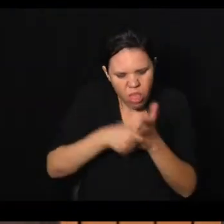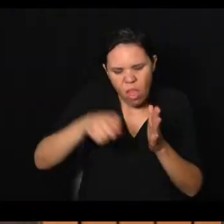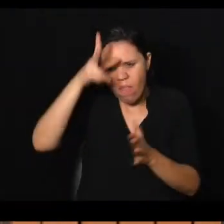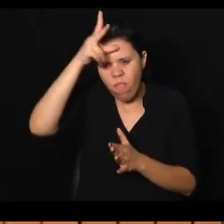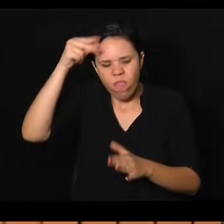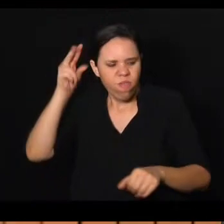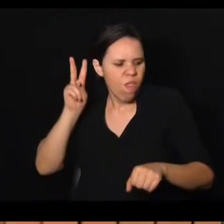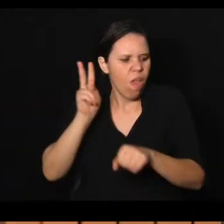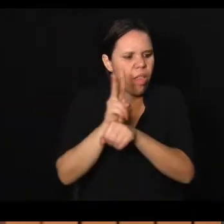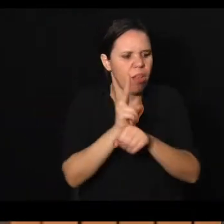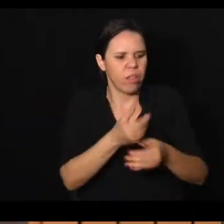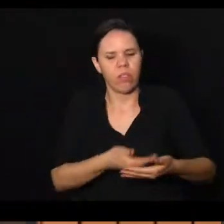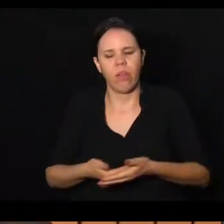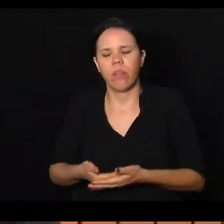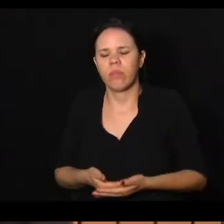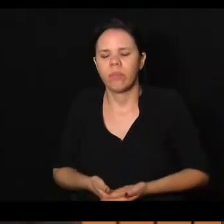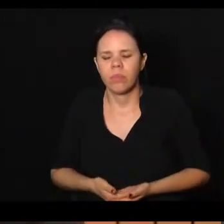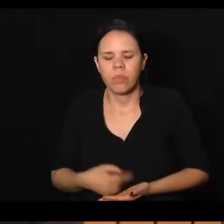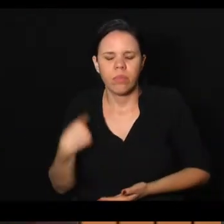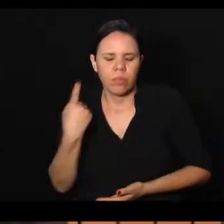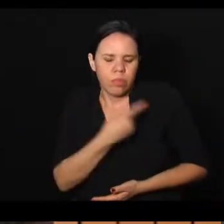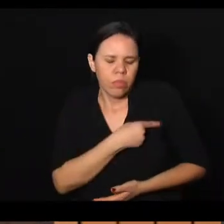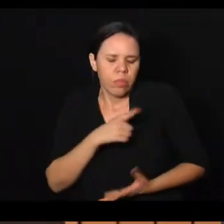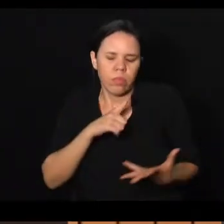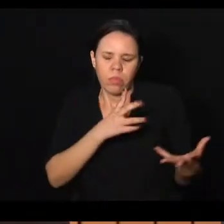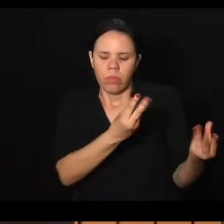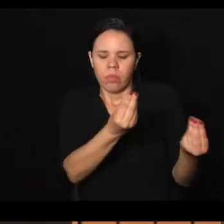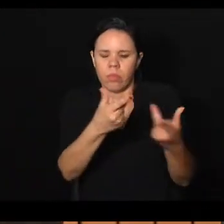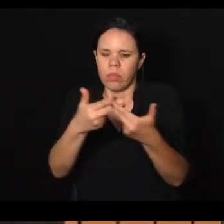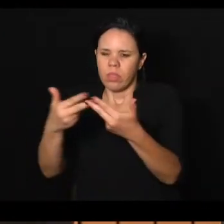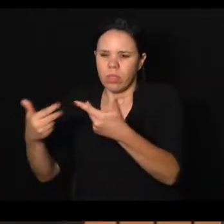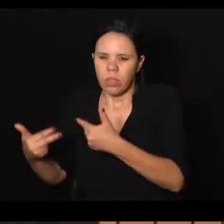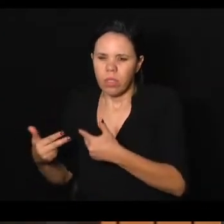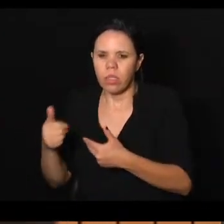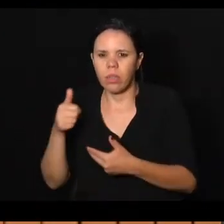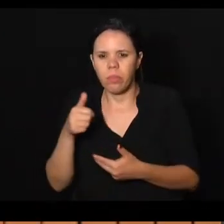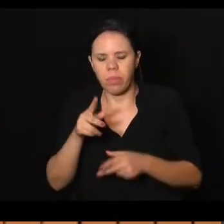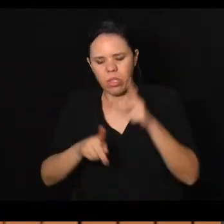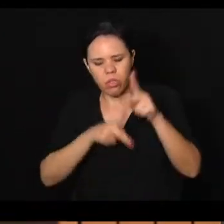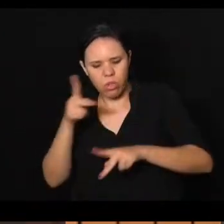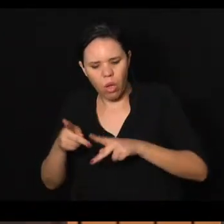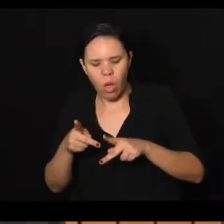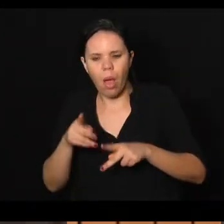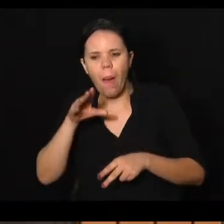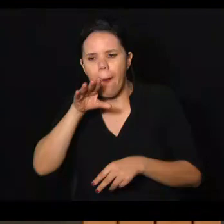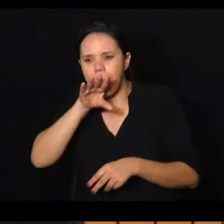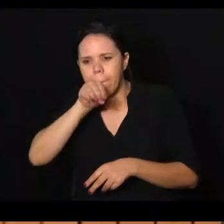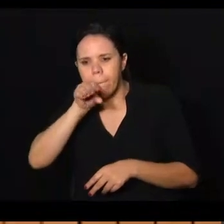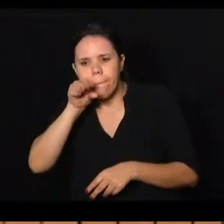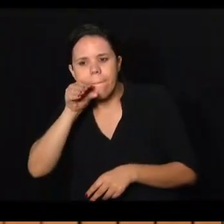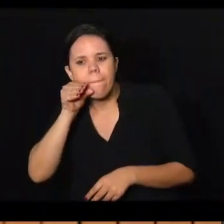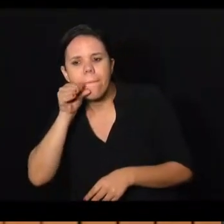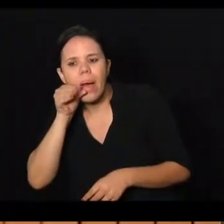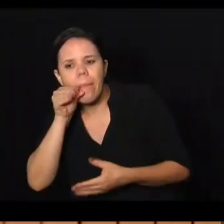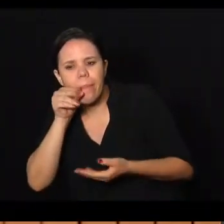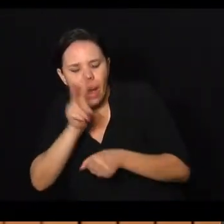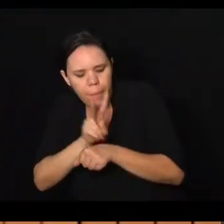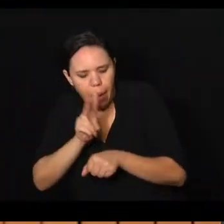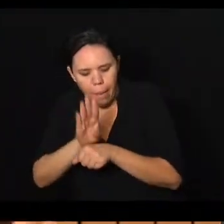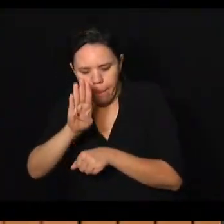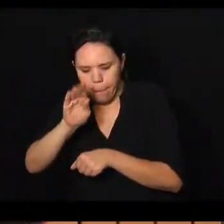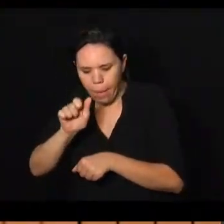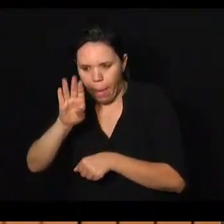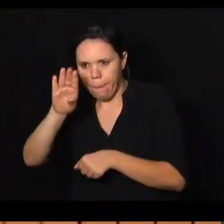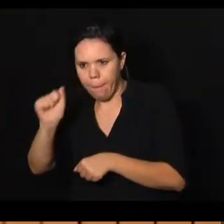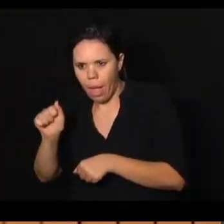proteger nossos bebês. Nós estamos com muitos casos de cuidadoras em creche abusando de bebês. Nós estamos com um caso em Rio